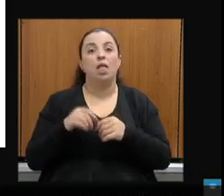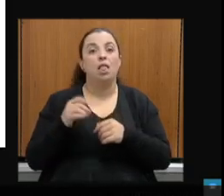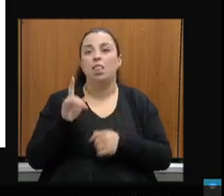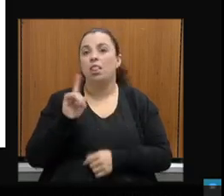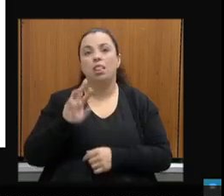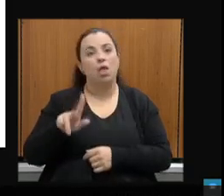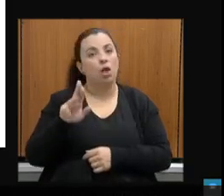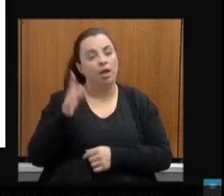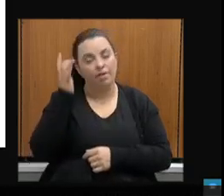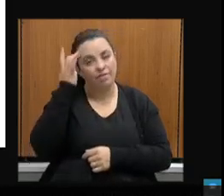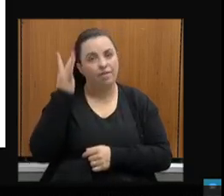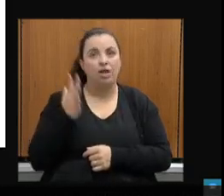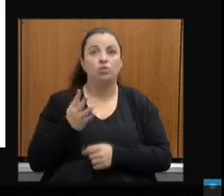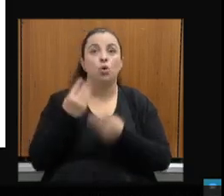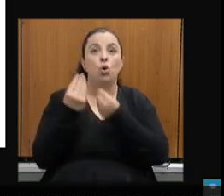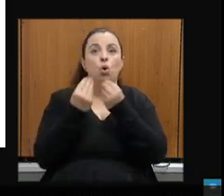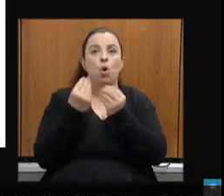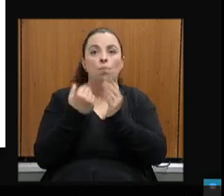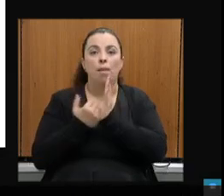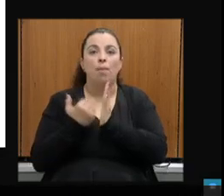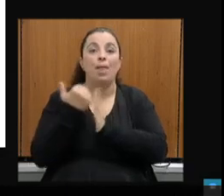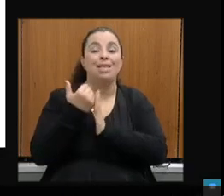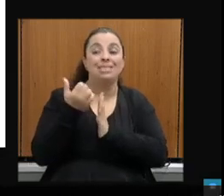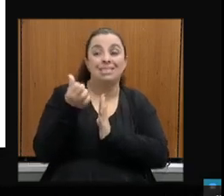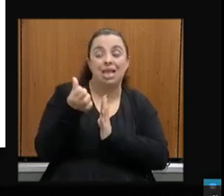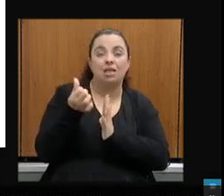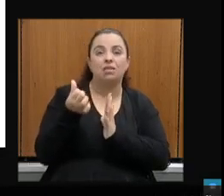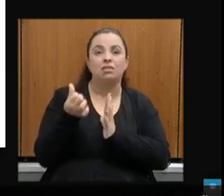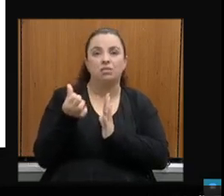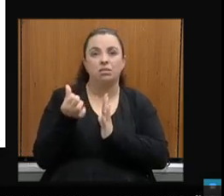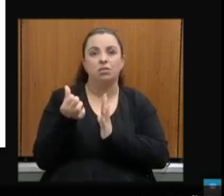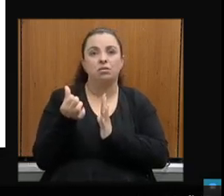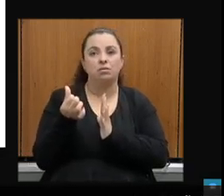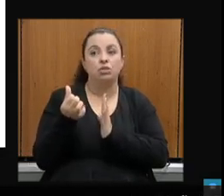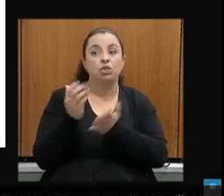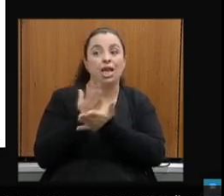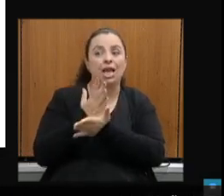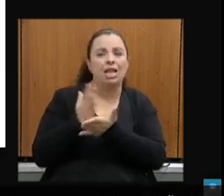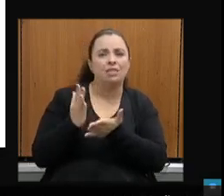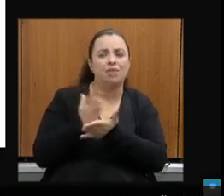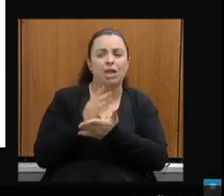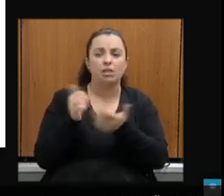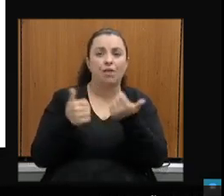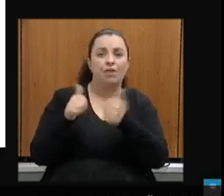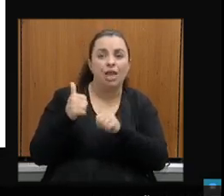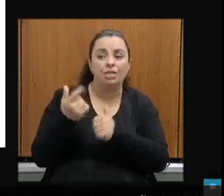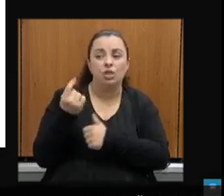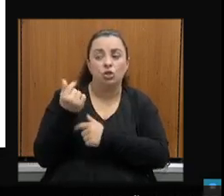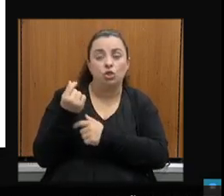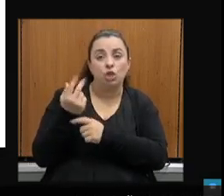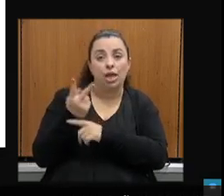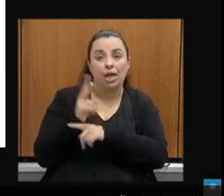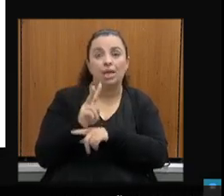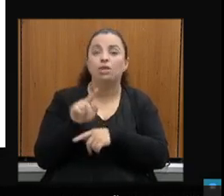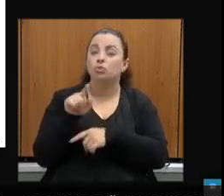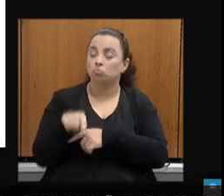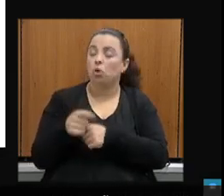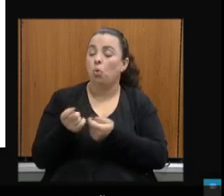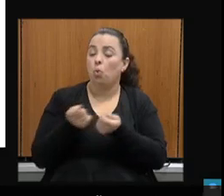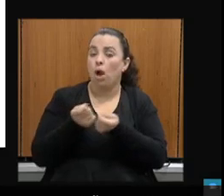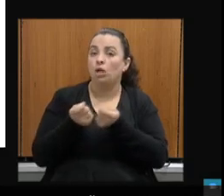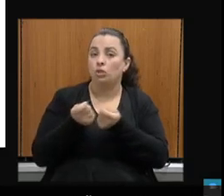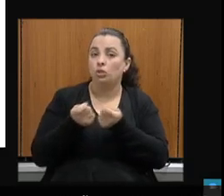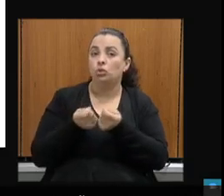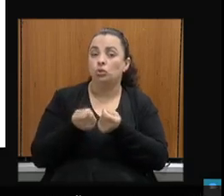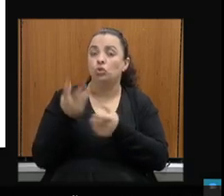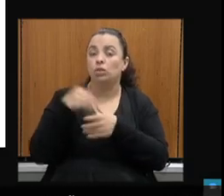subir aqui em três anos seis níveis de classificação de crédito é porque o esforço de ajuste com esforço muitos princípios é